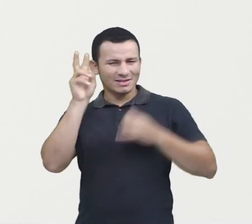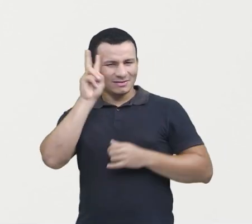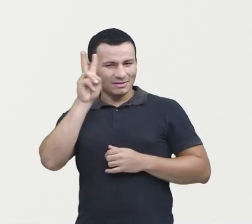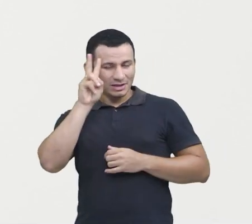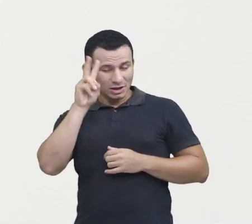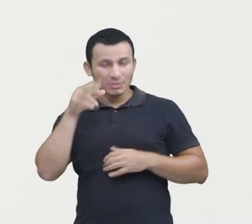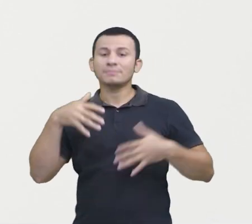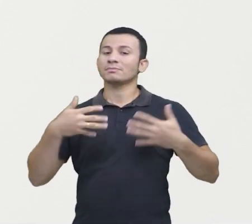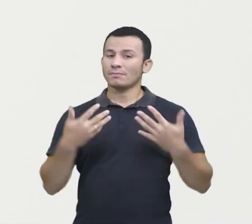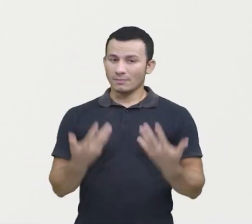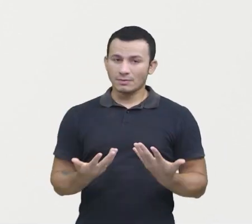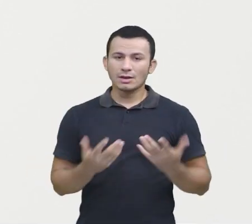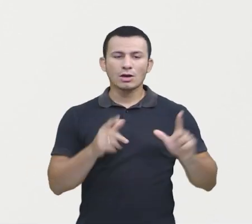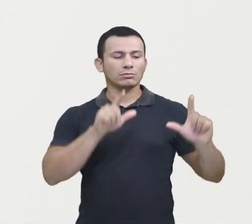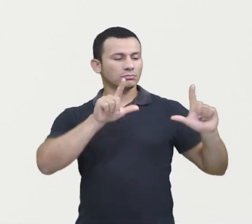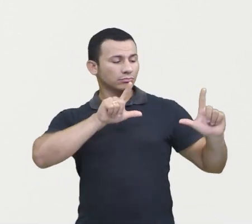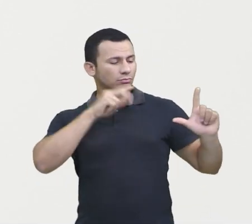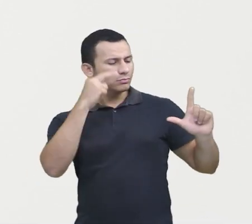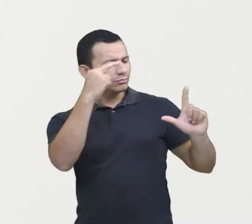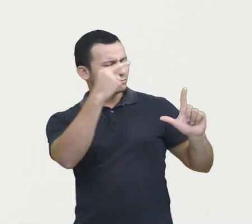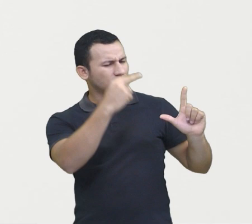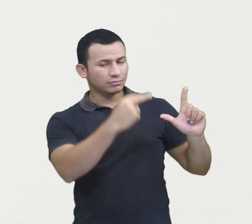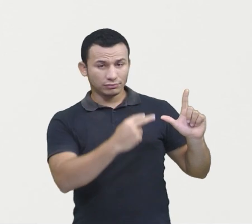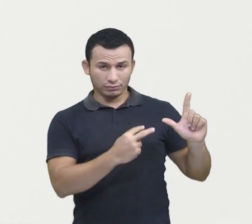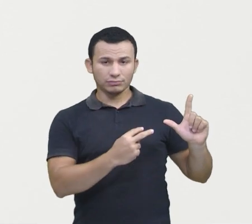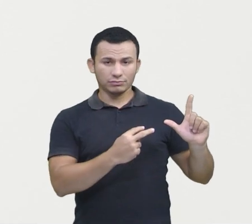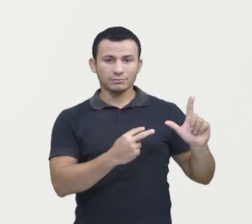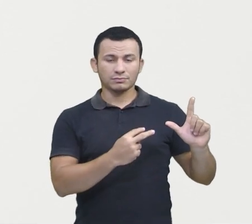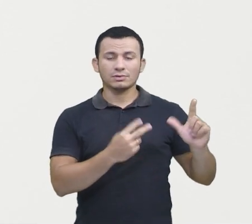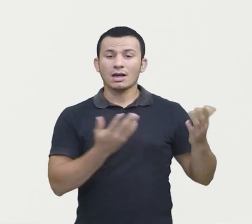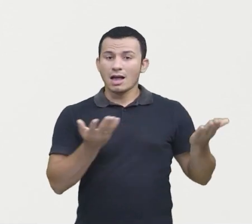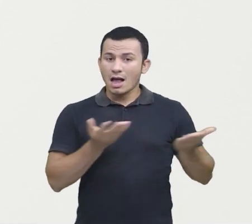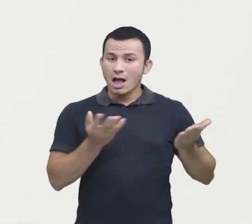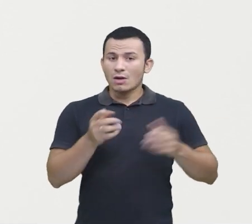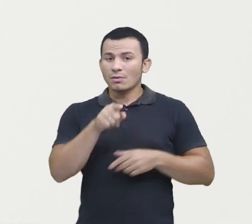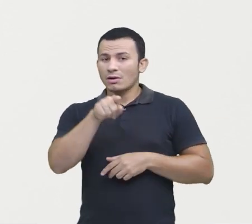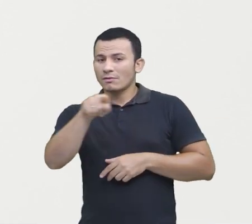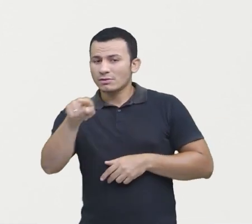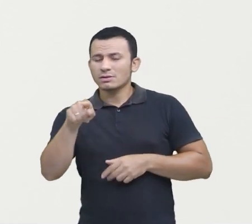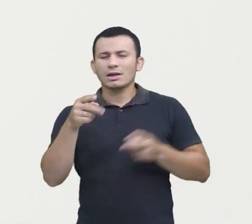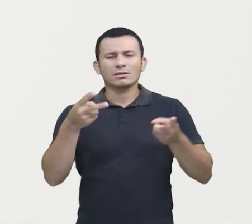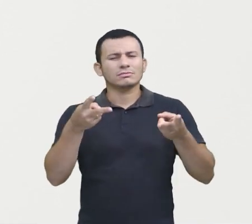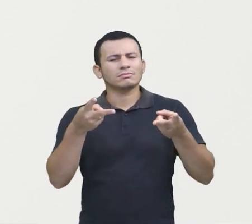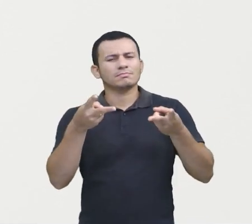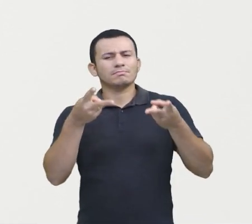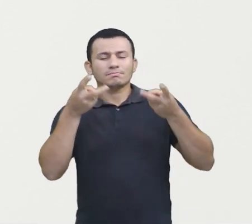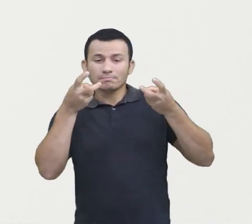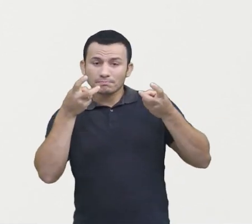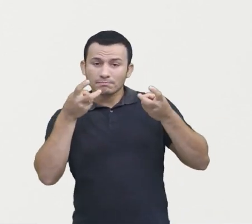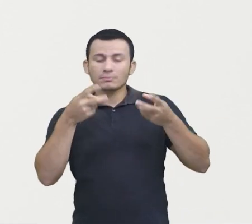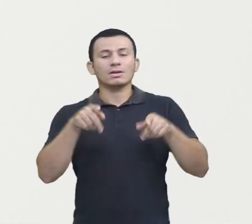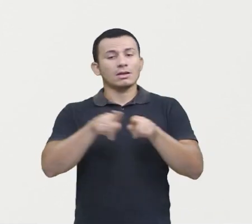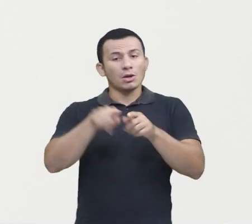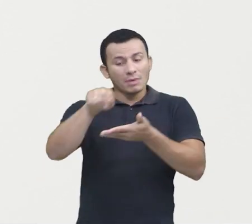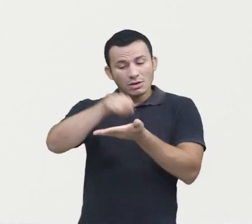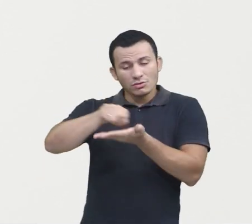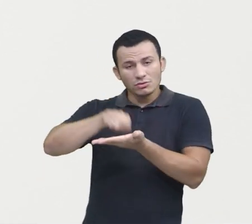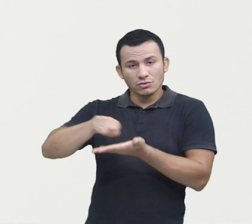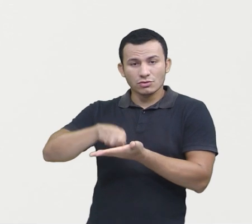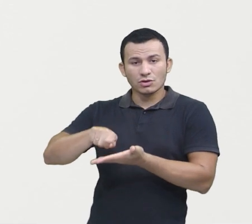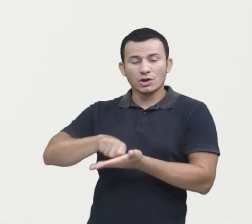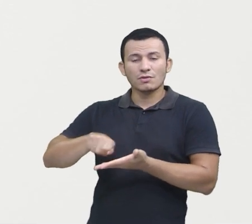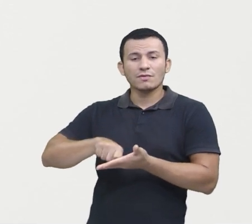curta-metragem. Vamos lá? Agora, identifique e escreva em seu caderno